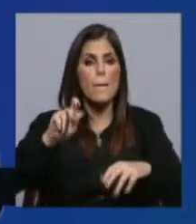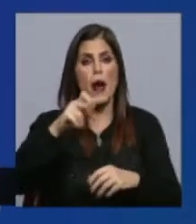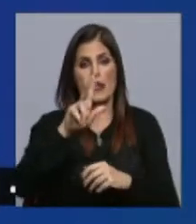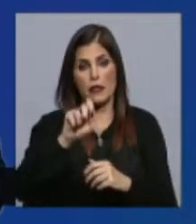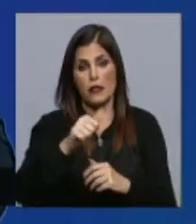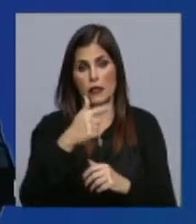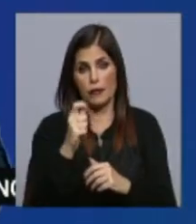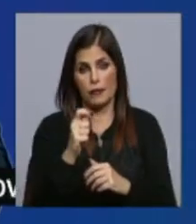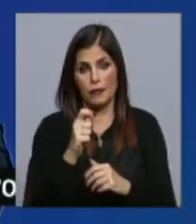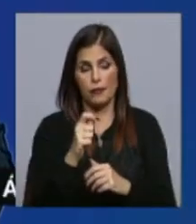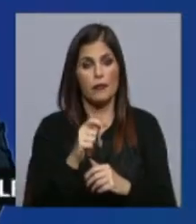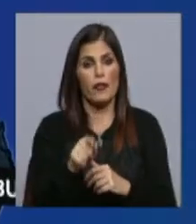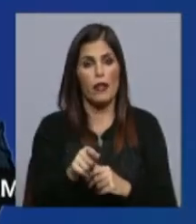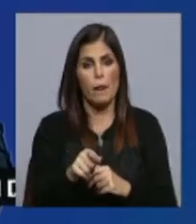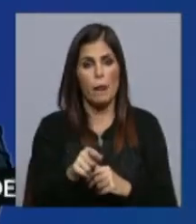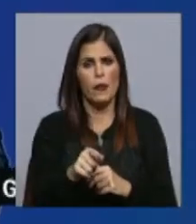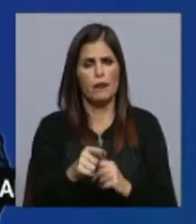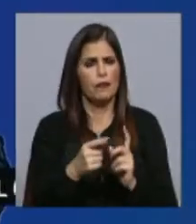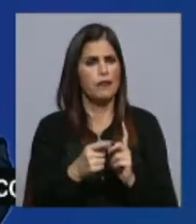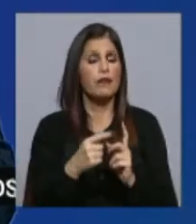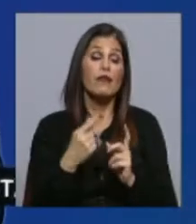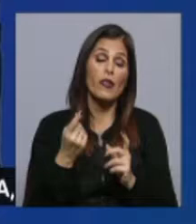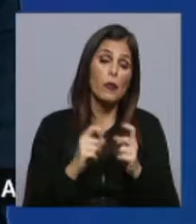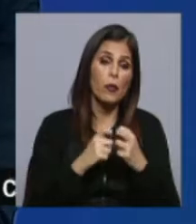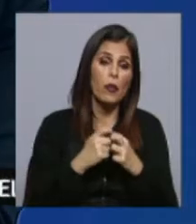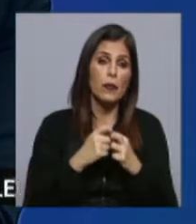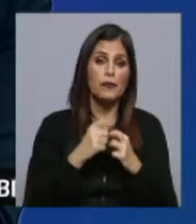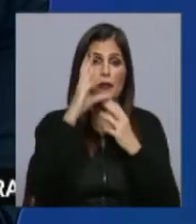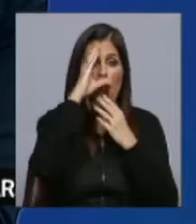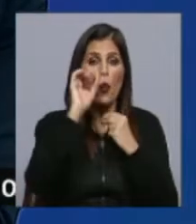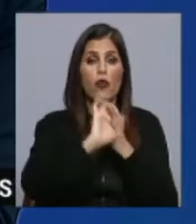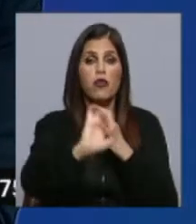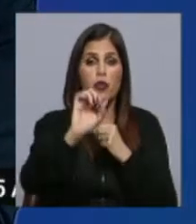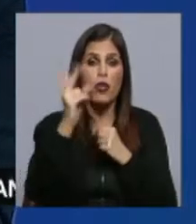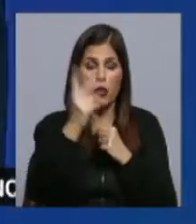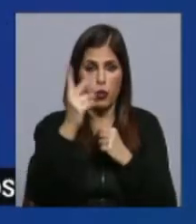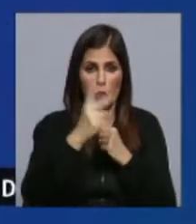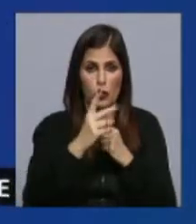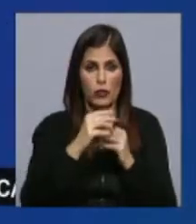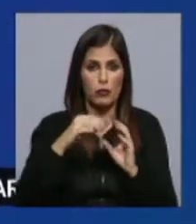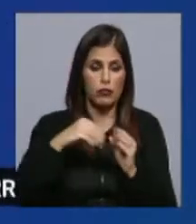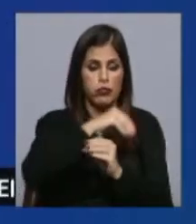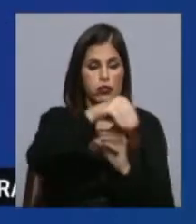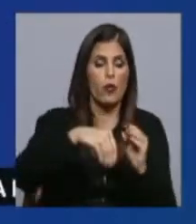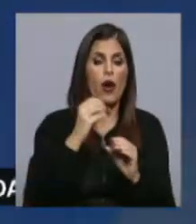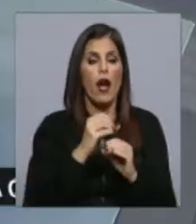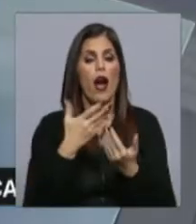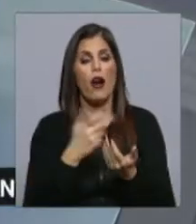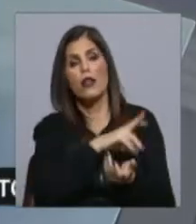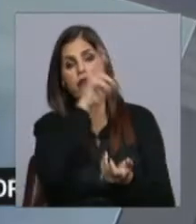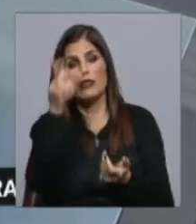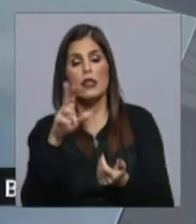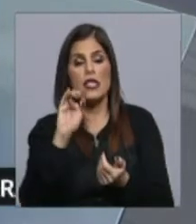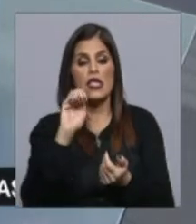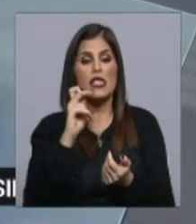de Marte não ter luas que estabilizem o seu eixo de rotação. Porquê é que eu voltei a falar das luas? Porque, olha, vamos dar um salto até Saturno. Porque houve